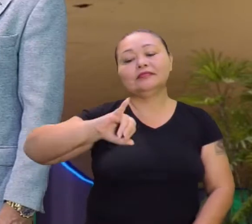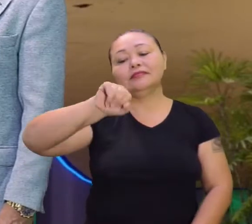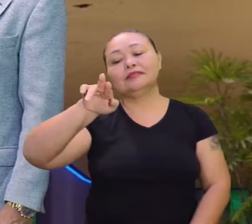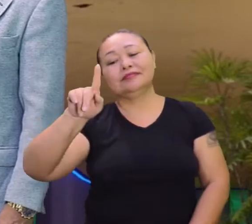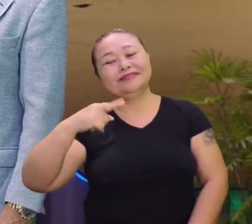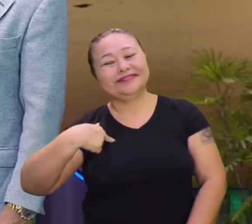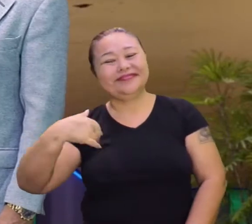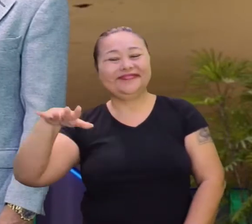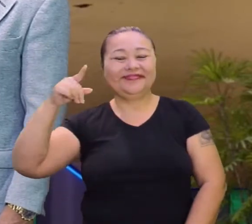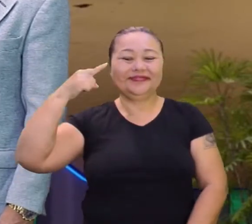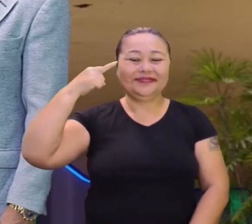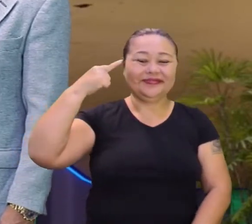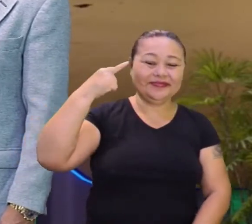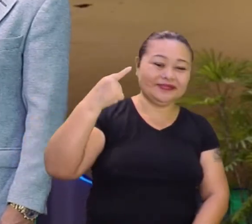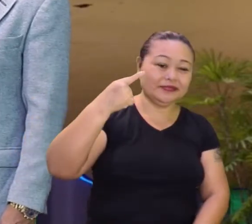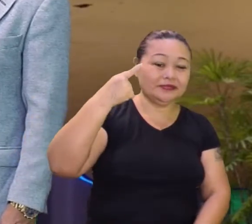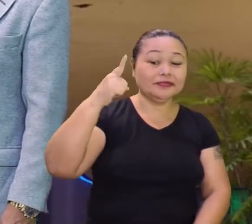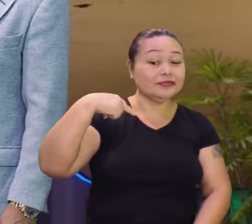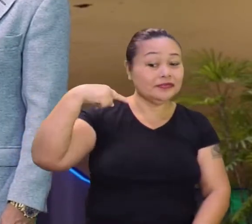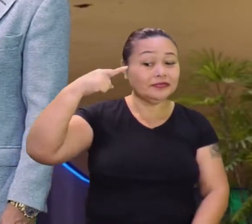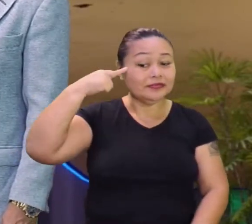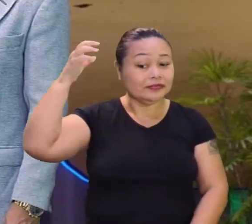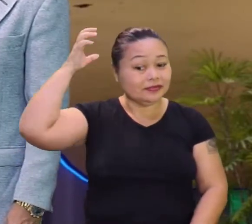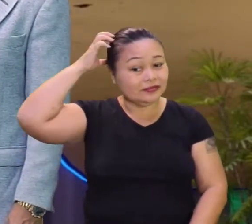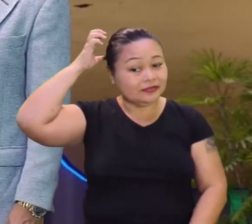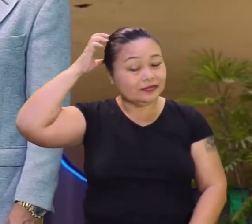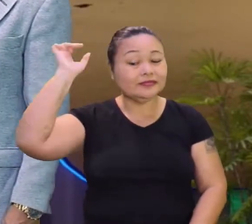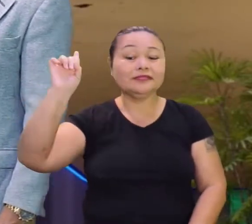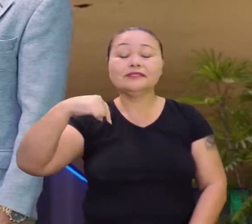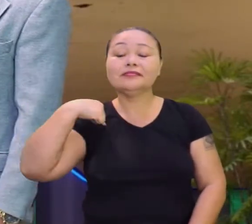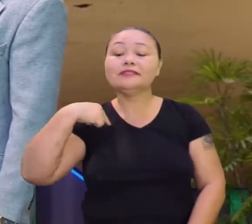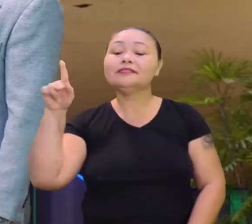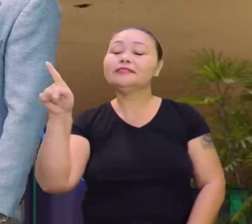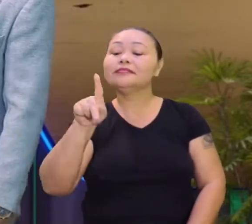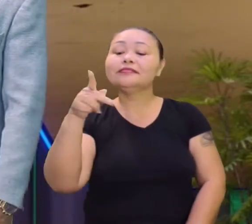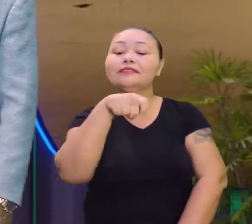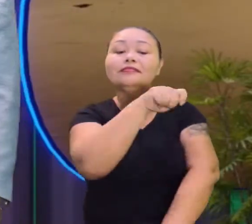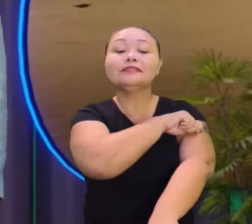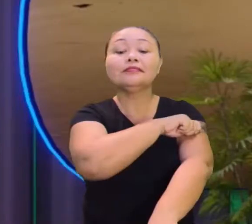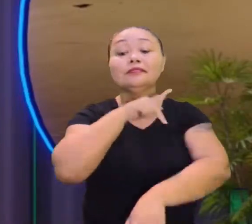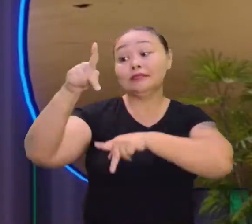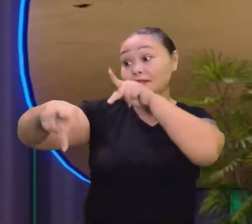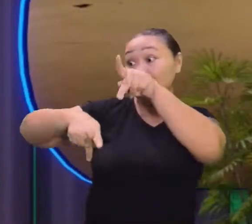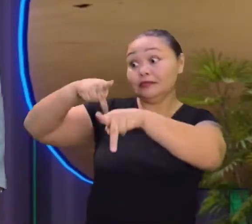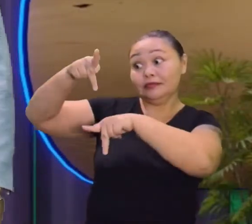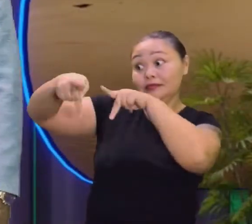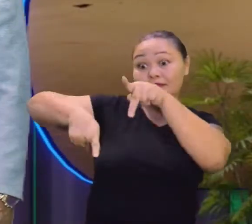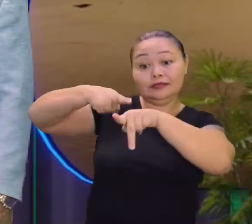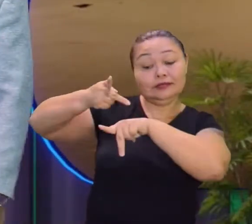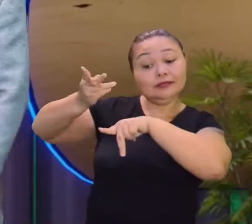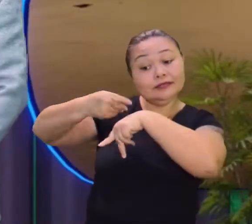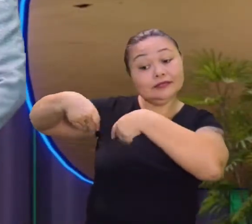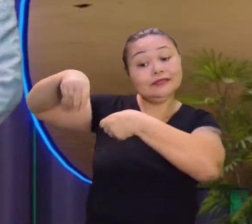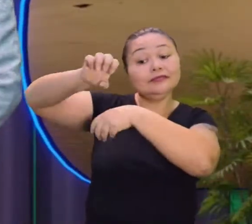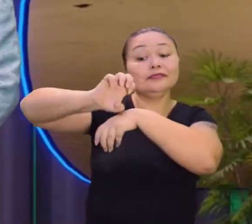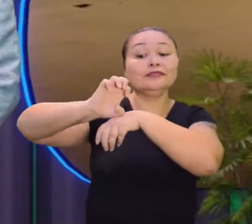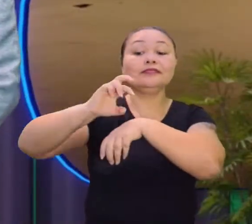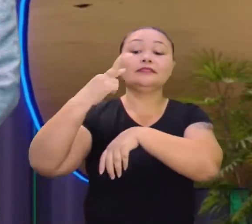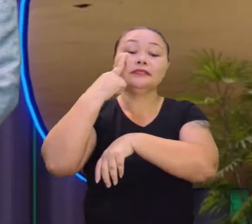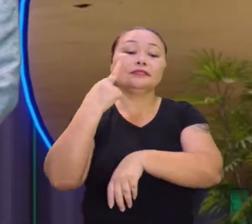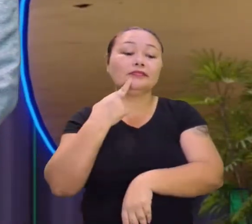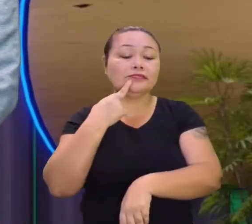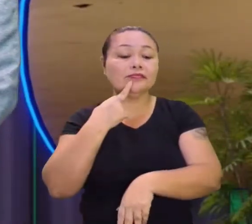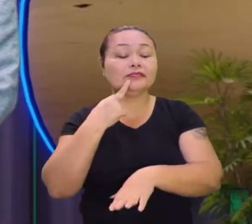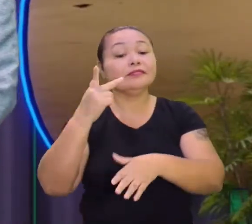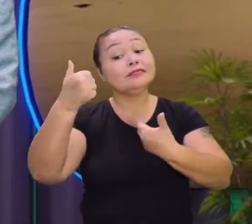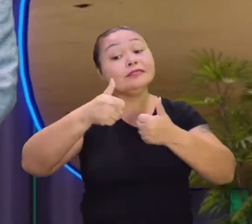Jorge, sobre Aldelina, sobre os alunos, sobre professores, porque a gente vai falar sobre população do estado de Rondônia.